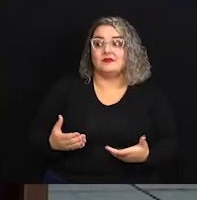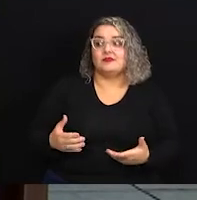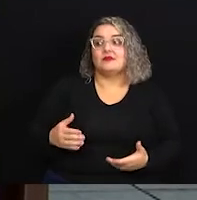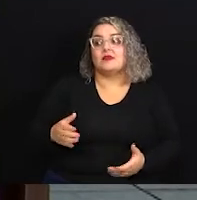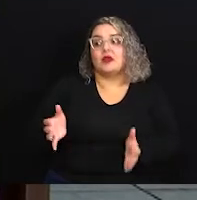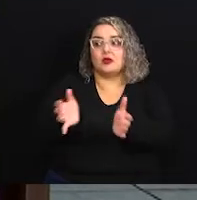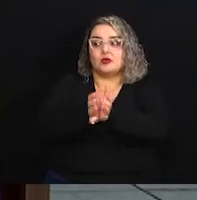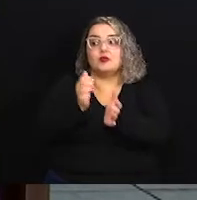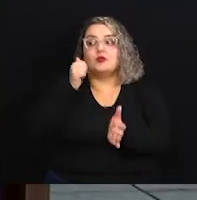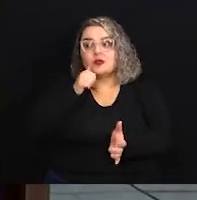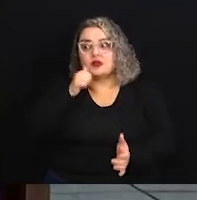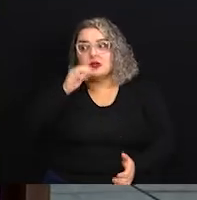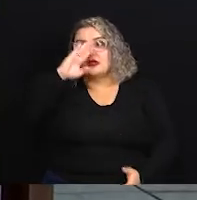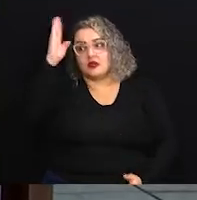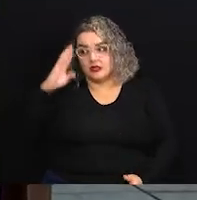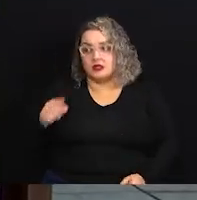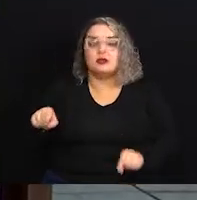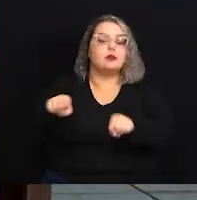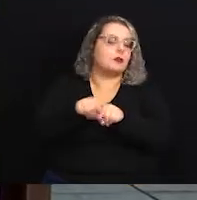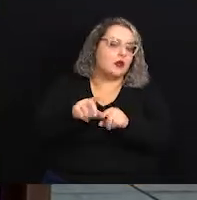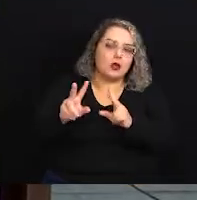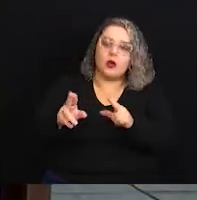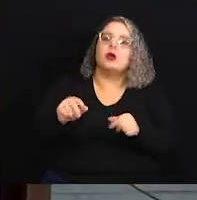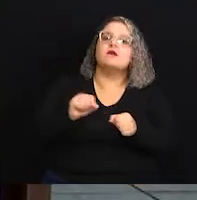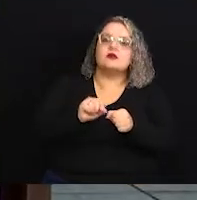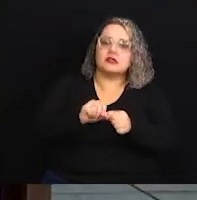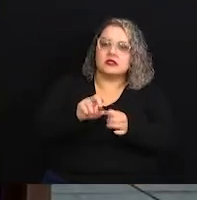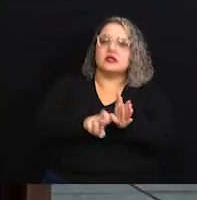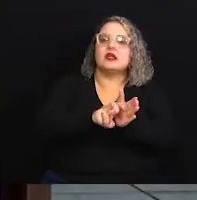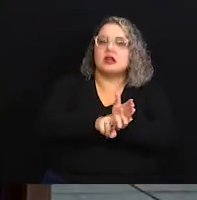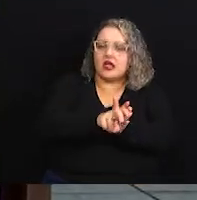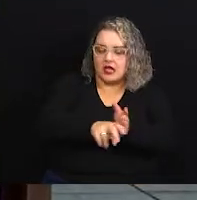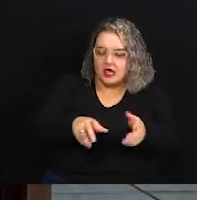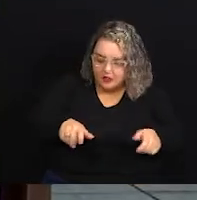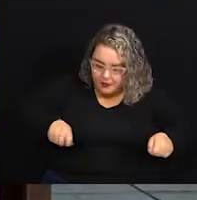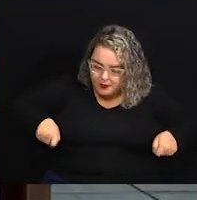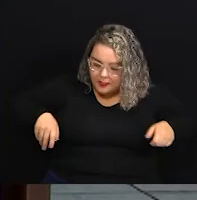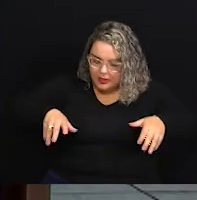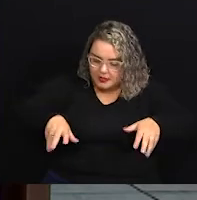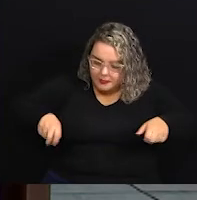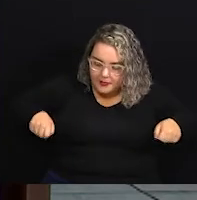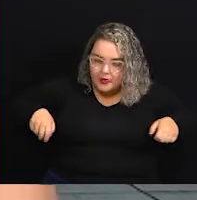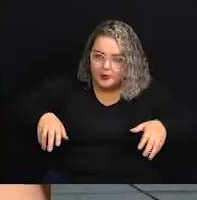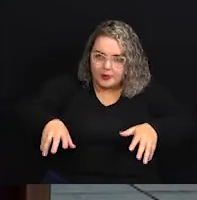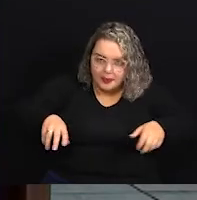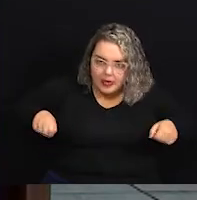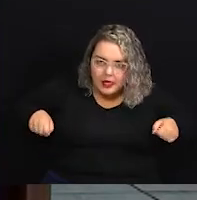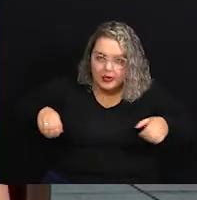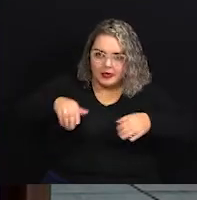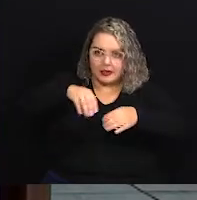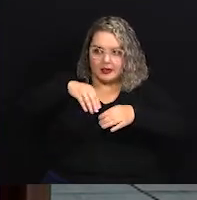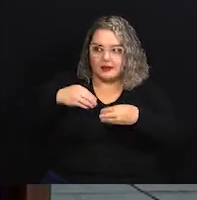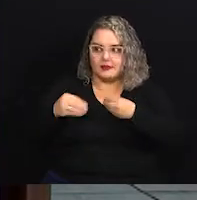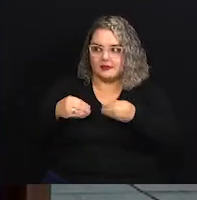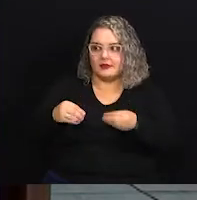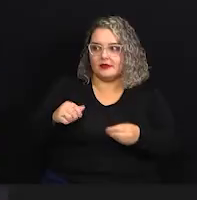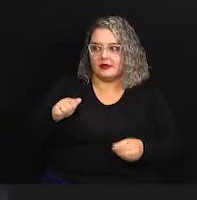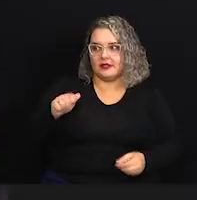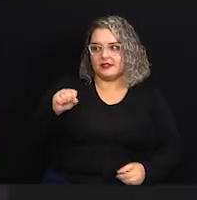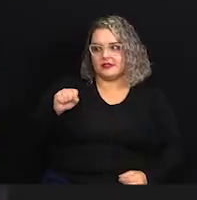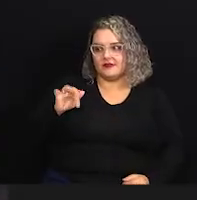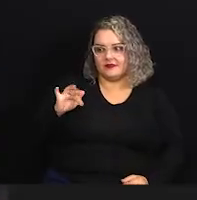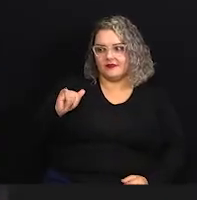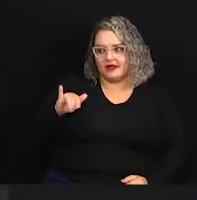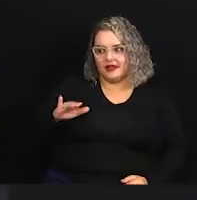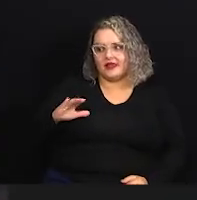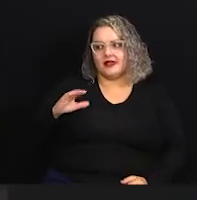lacres vão para o Grupo Mulheres do Brasil, também, que é o destino ao mesmo, fazer cadeira de rodas, E as tampinhas plásticas vão para as FAR Campinas. Fazer